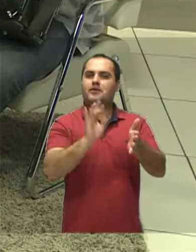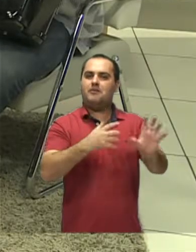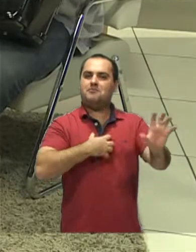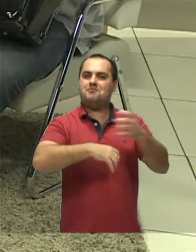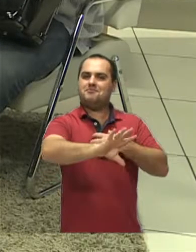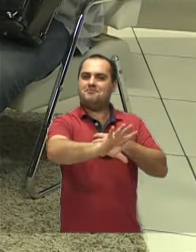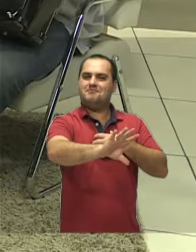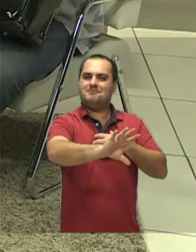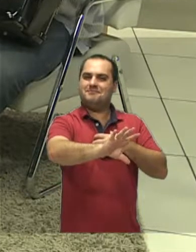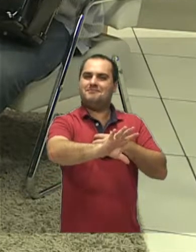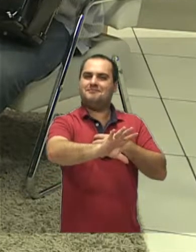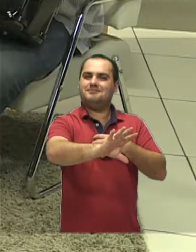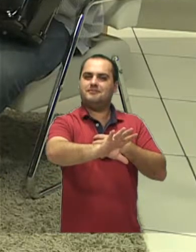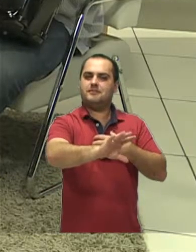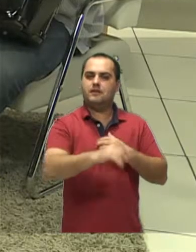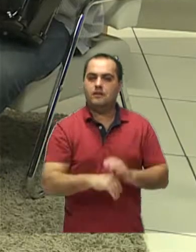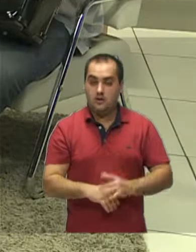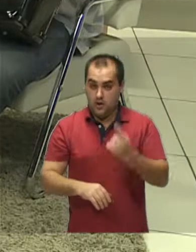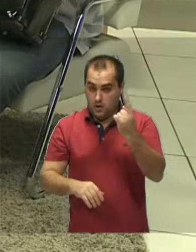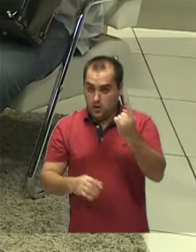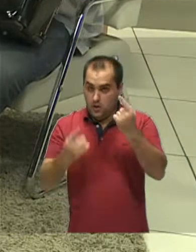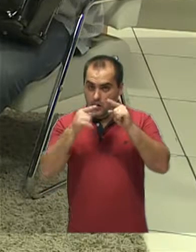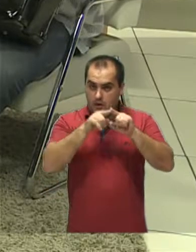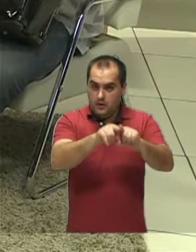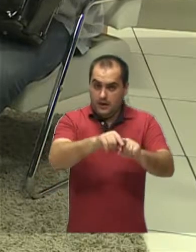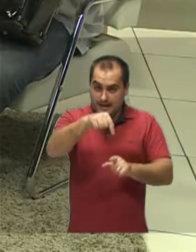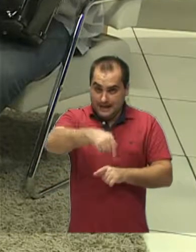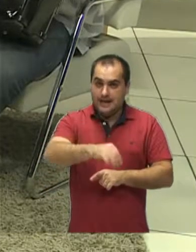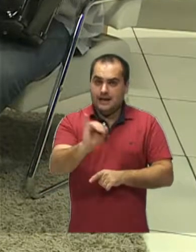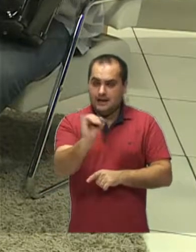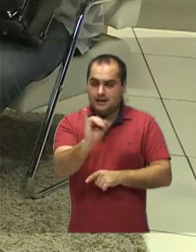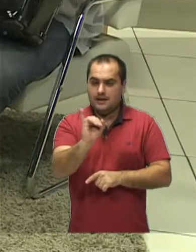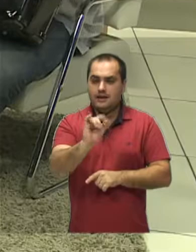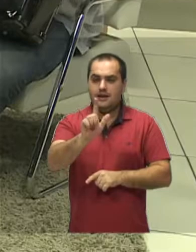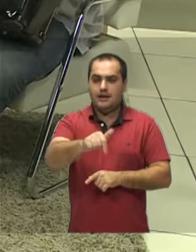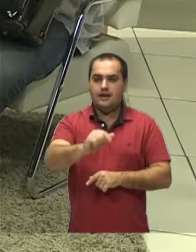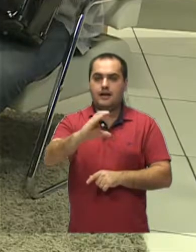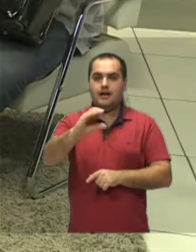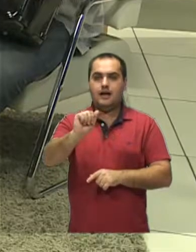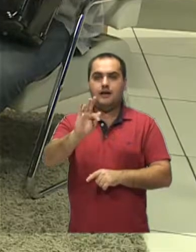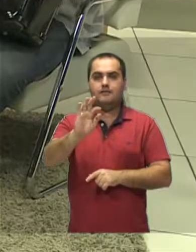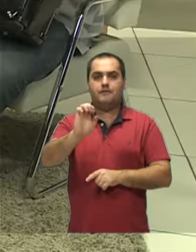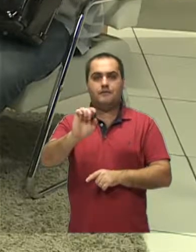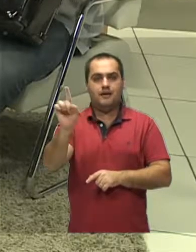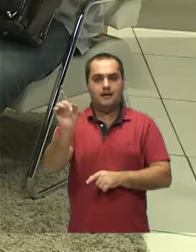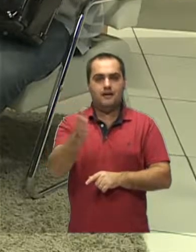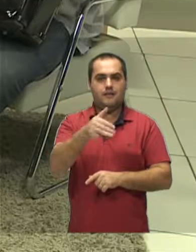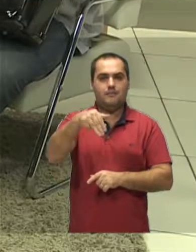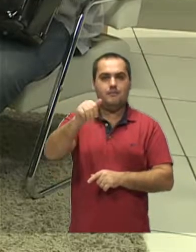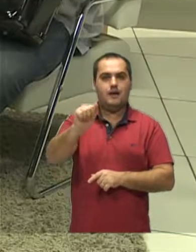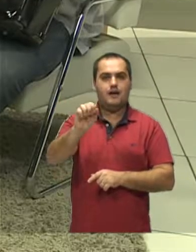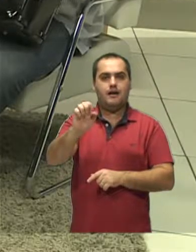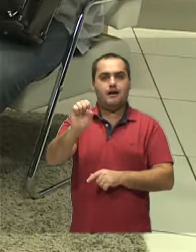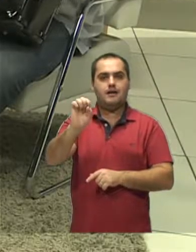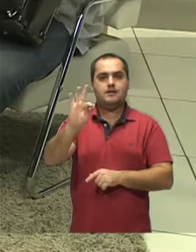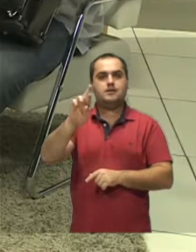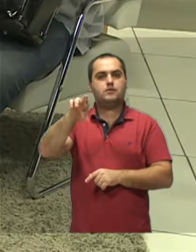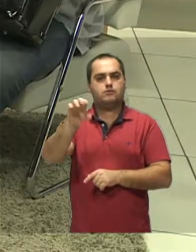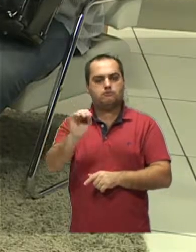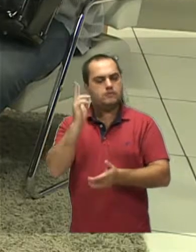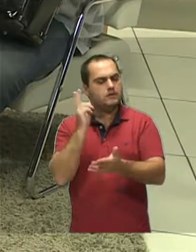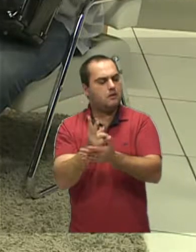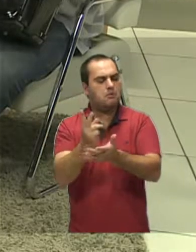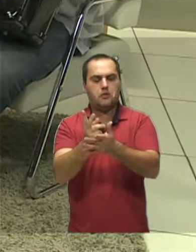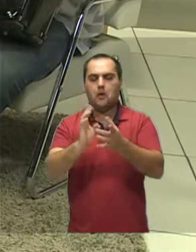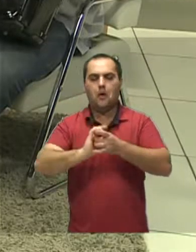né? E um desses parceiros, que é daqui de Itajaí, que é o Café Maestro, também que sempre me deu total liberdade nas minhas